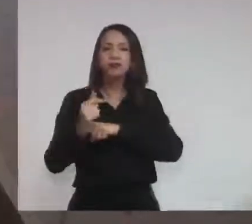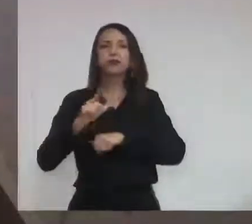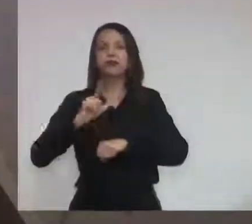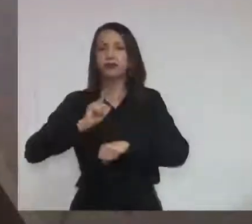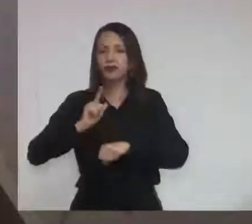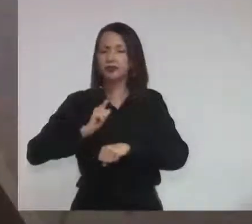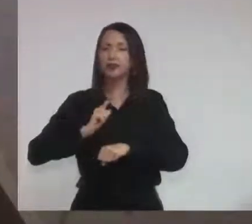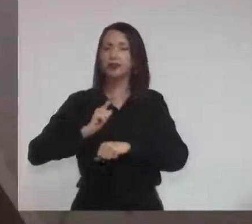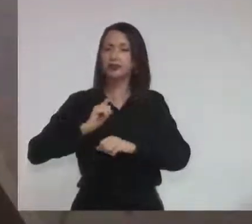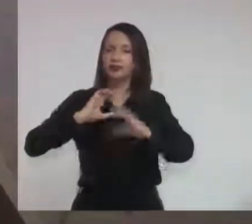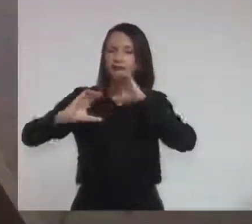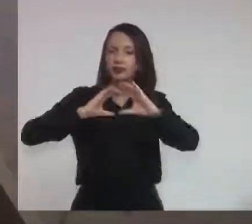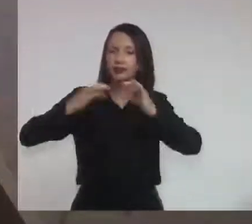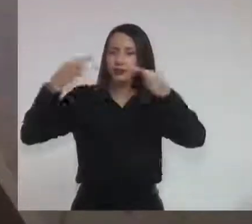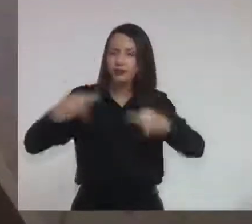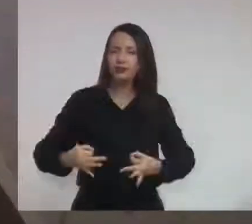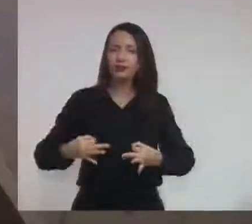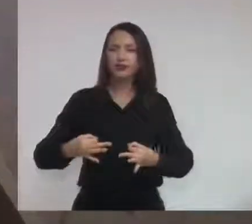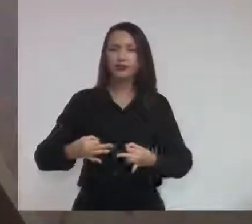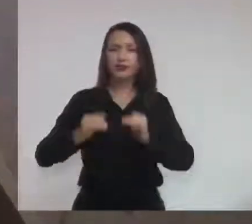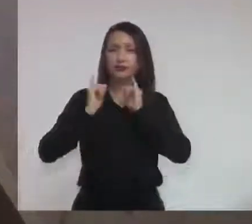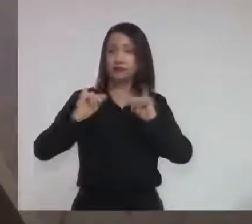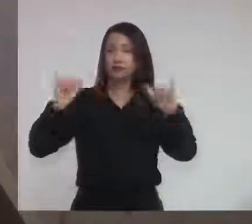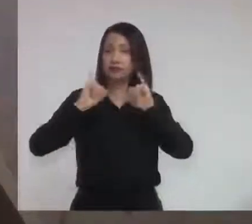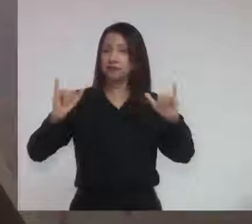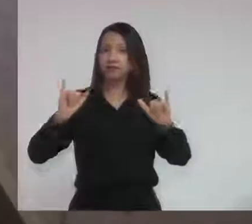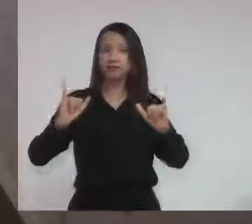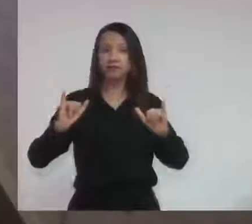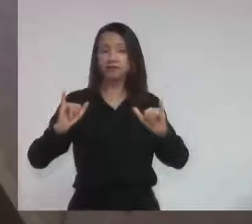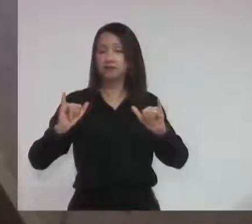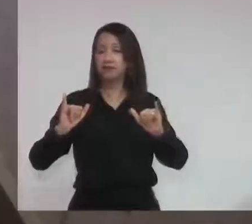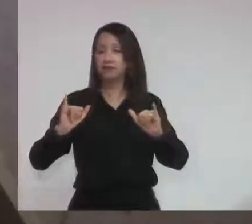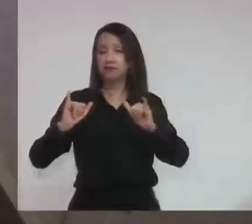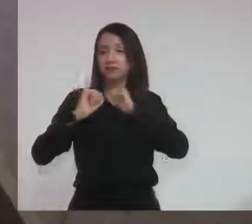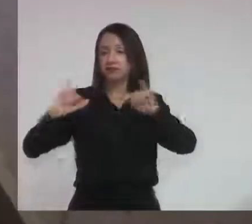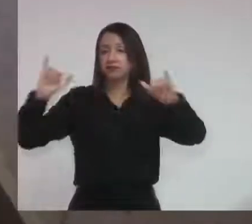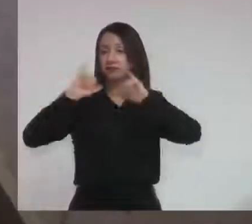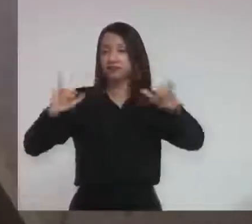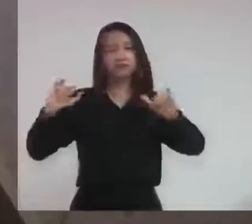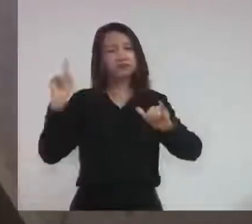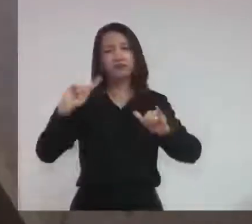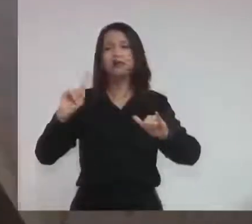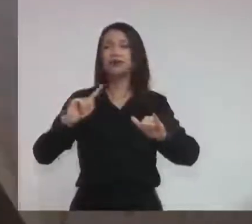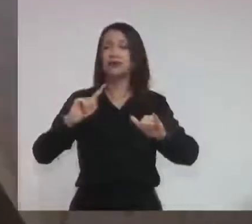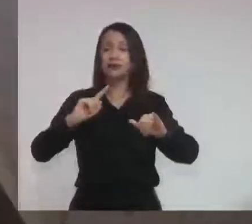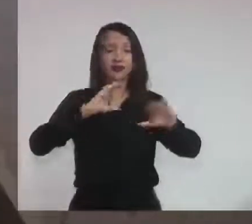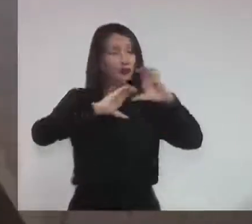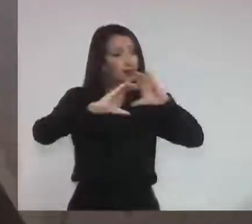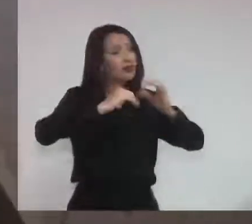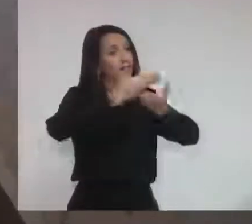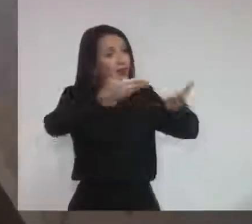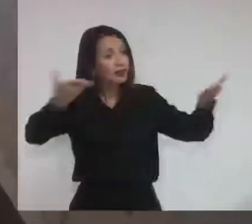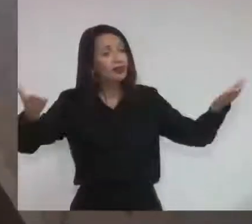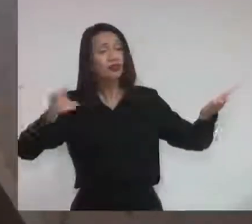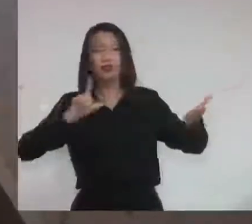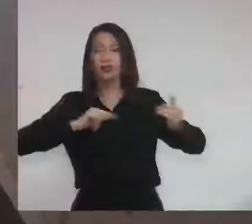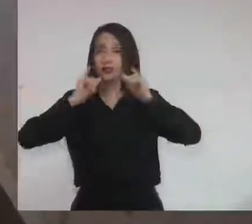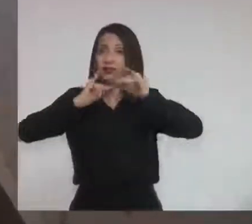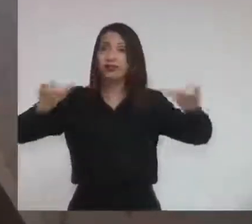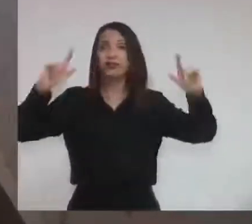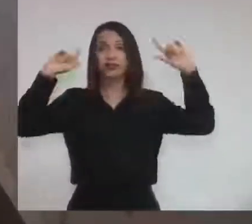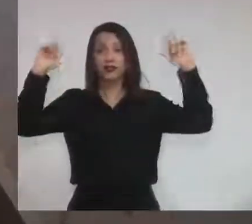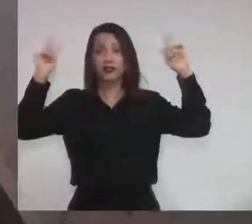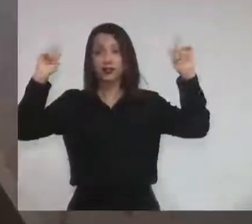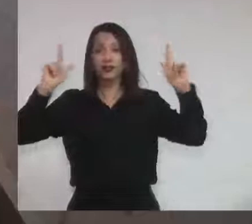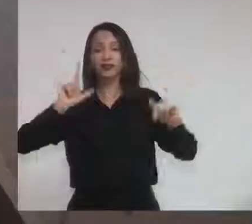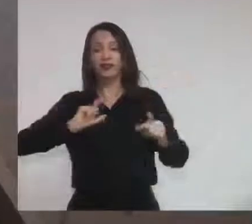comunicação adequada. Isso não é questão de fazer propaganda, de comunicar o que está sendo feito, assim como as campanhas, né? Tem diversos tipos de